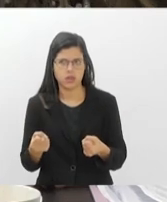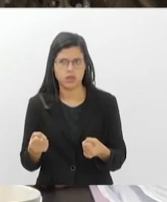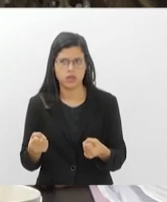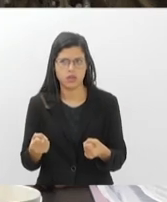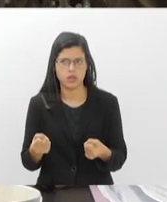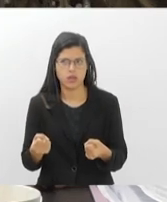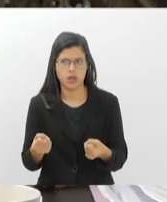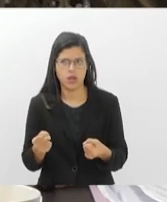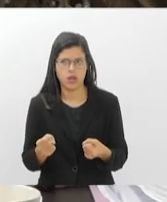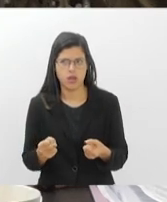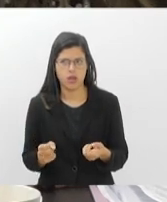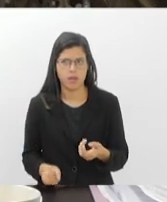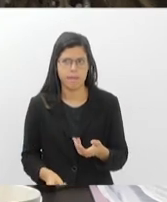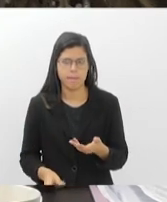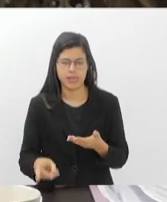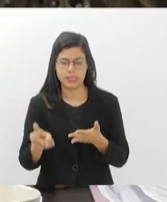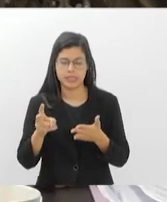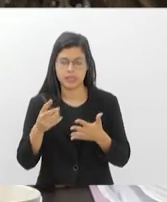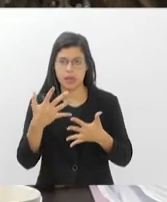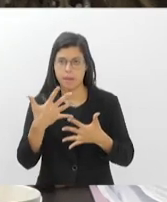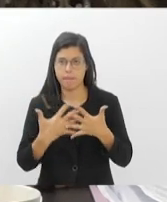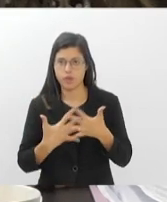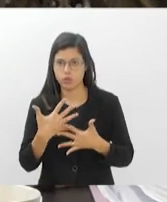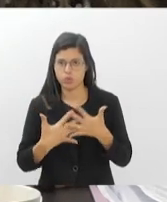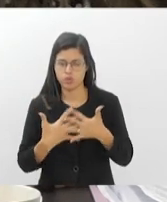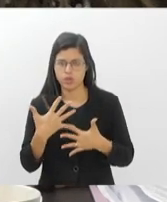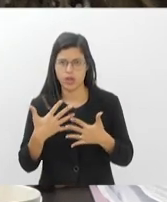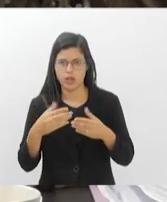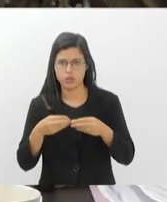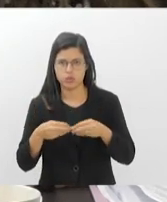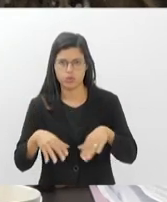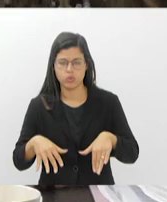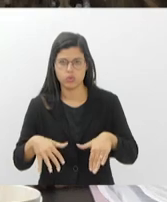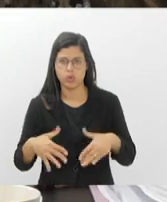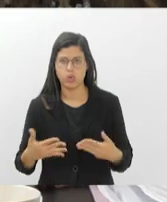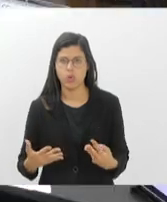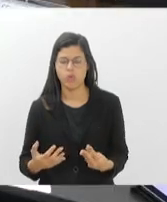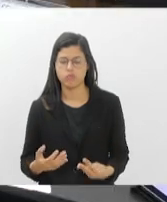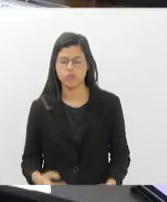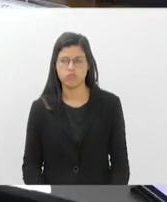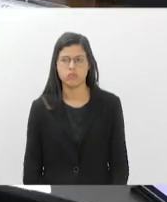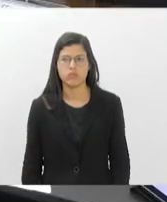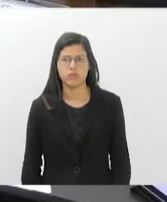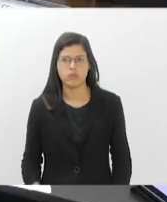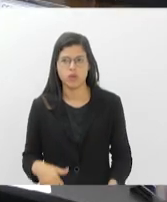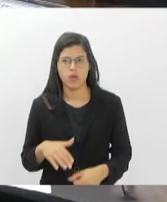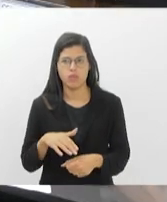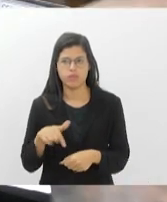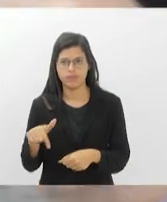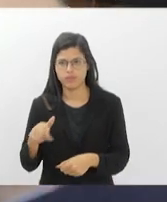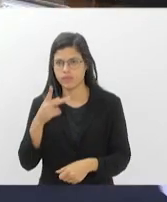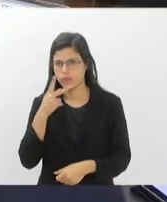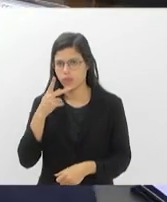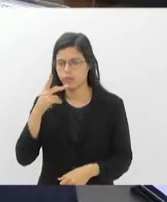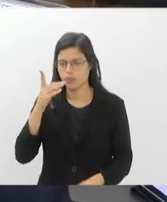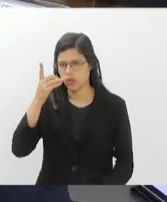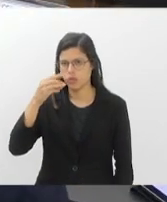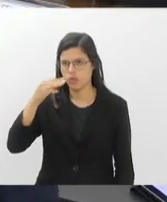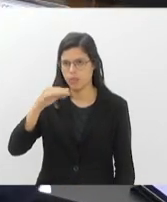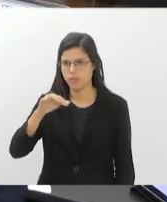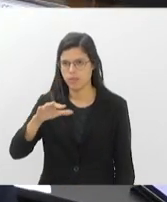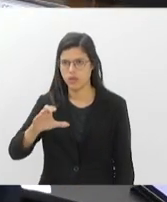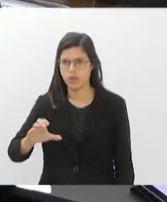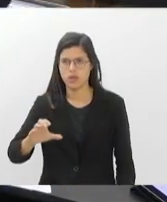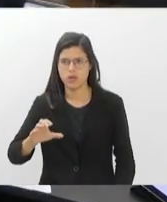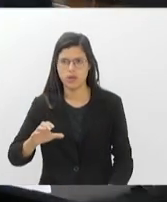mantém a prejudicabilidade, ou a gente... Na verdade, presidente, coloca as duas... me dirigindo aqui ao deputado Mink, quando o parecer vem pela prejudicabilidade, em